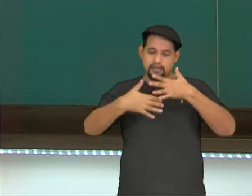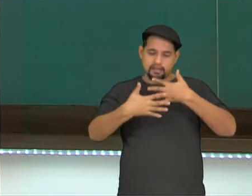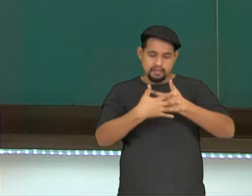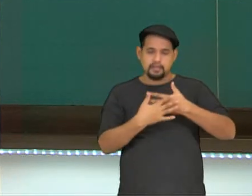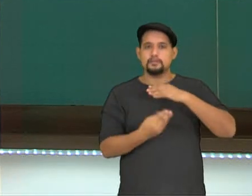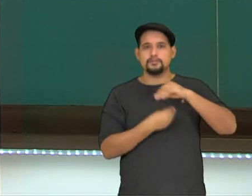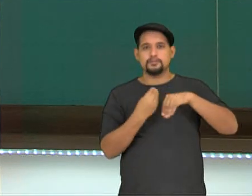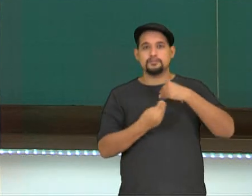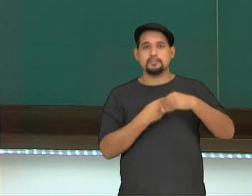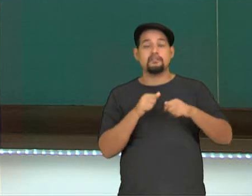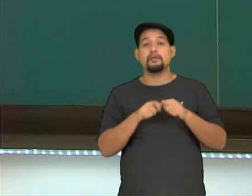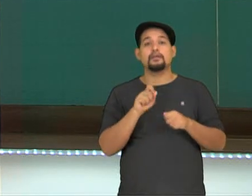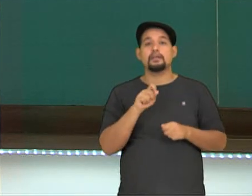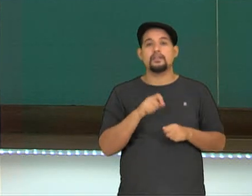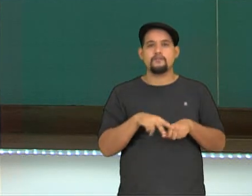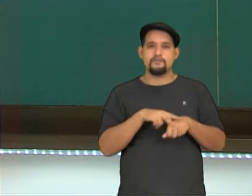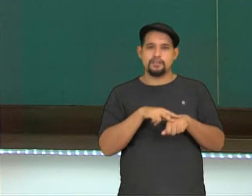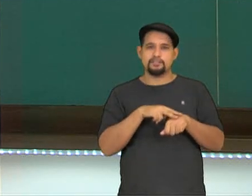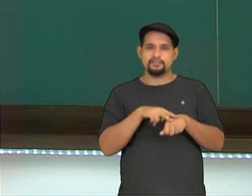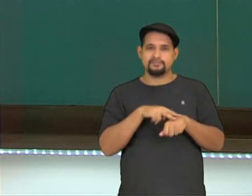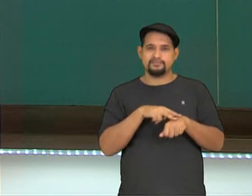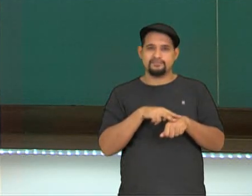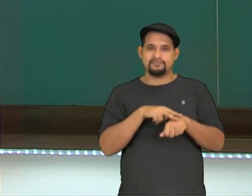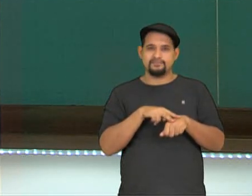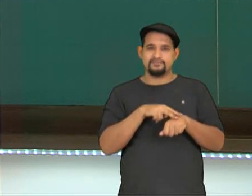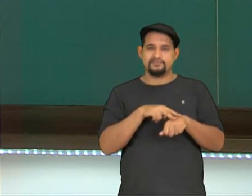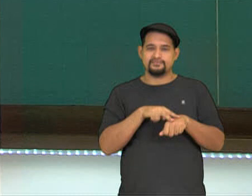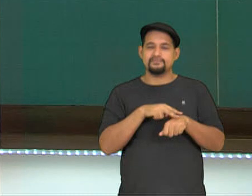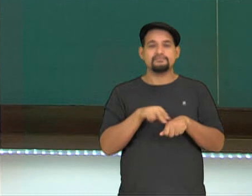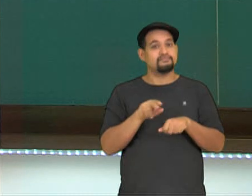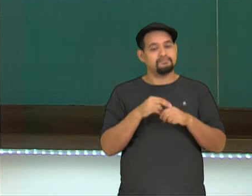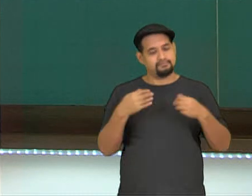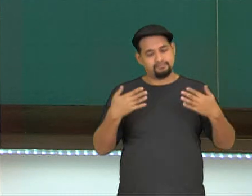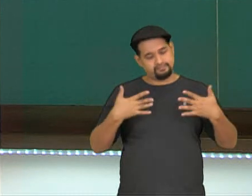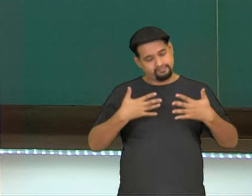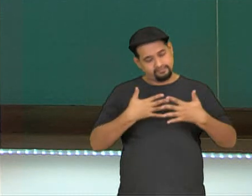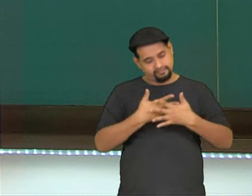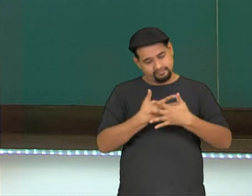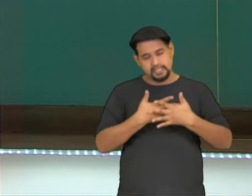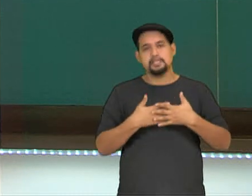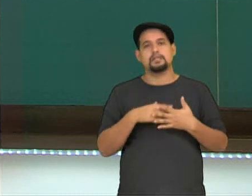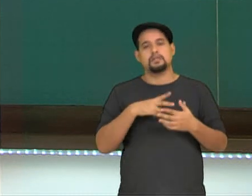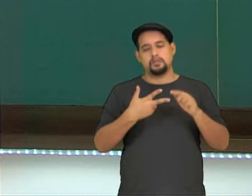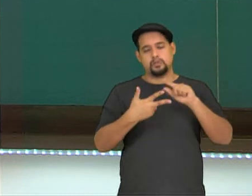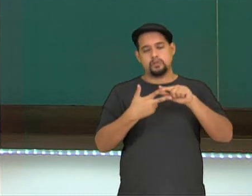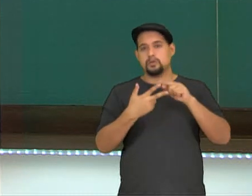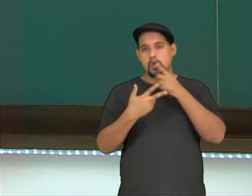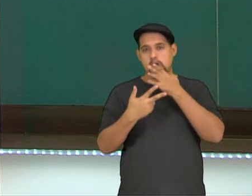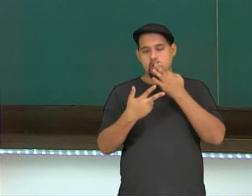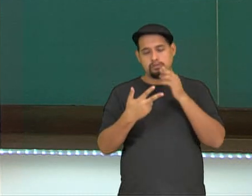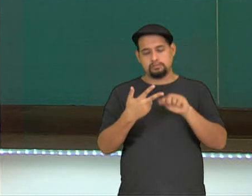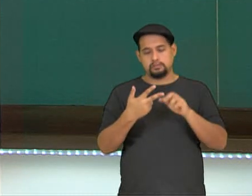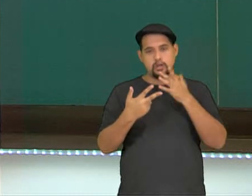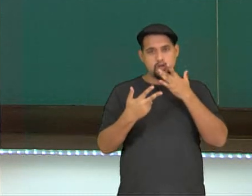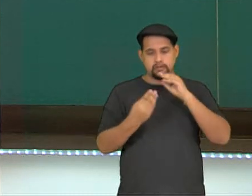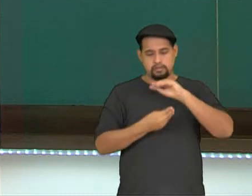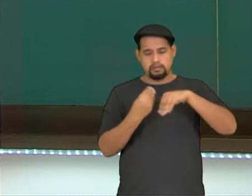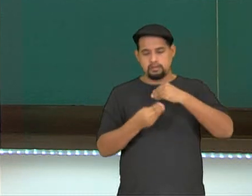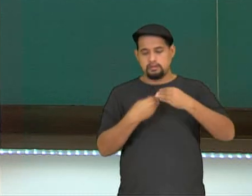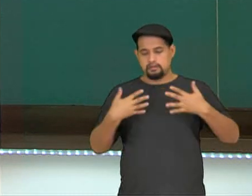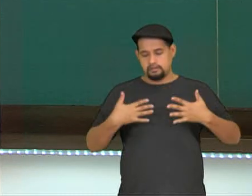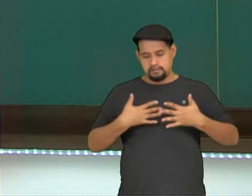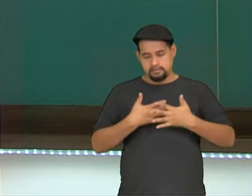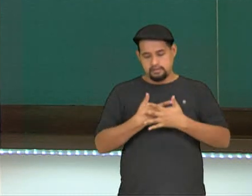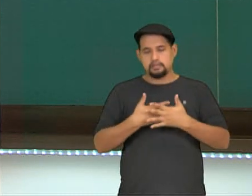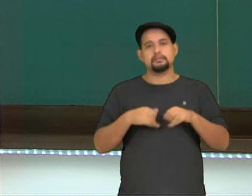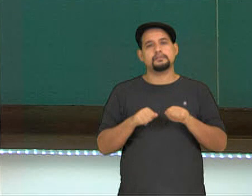mistura. Vai se tornar o quê? Vai se tornar um verde. Então, eu pego duas cores e misturo essas duas cores. Então,